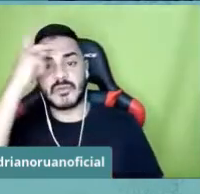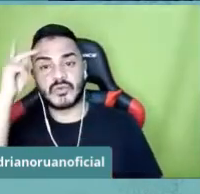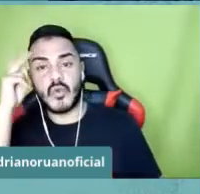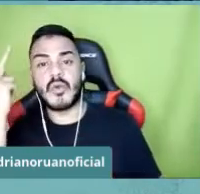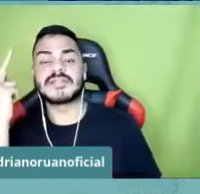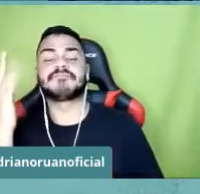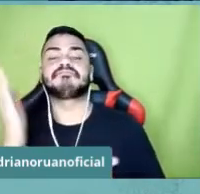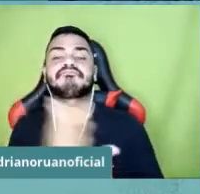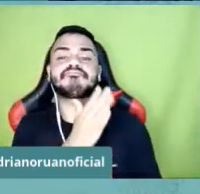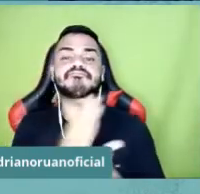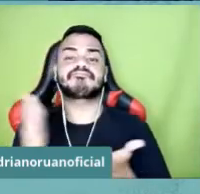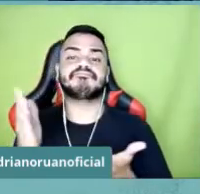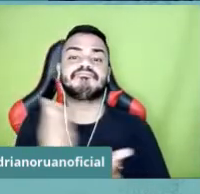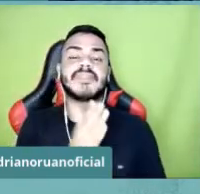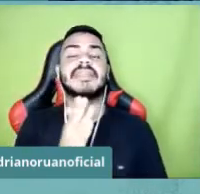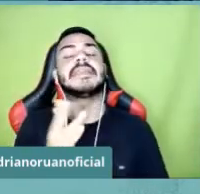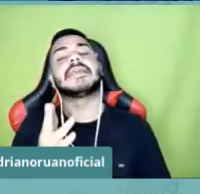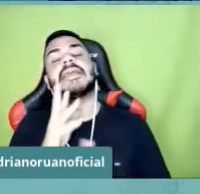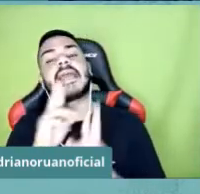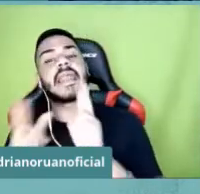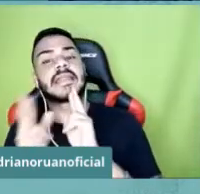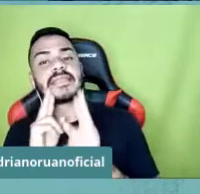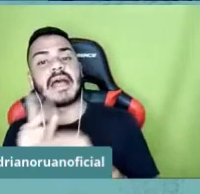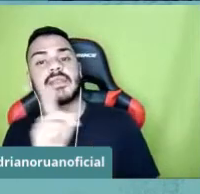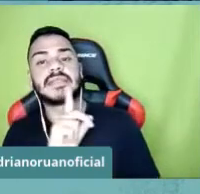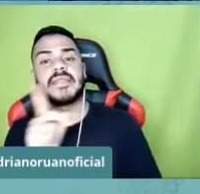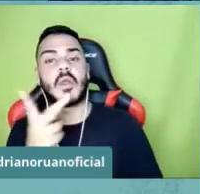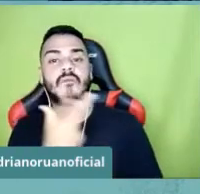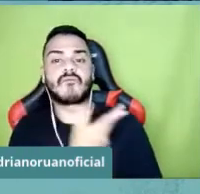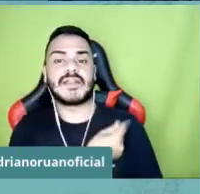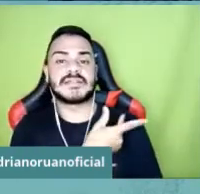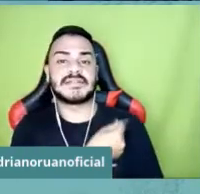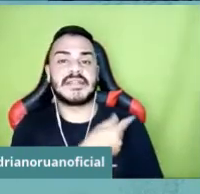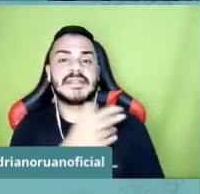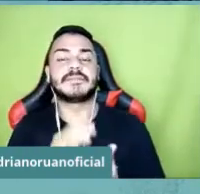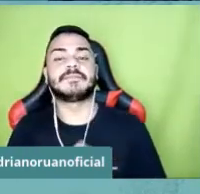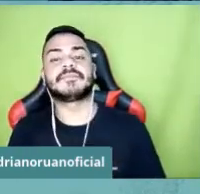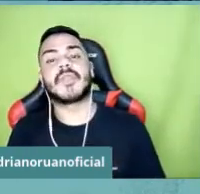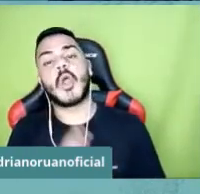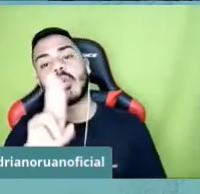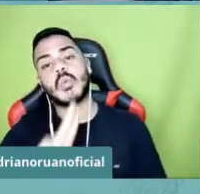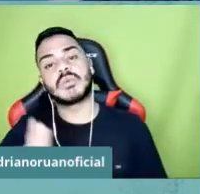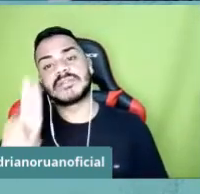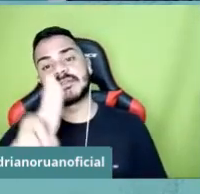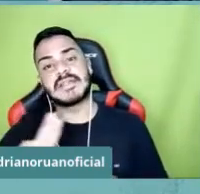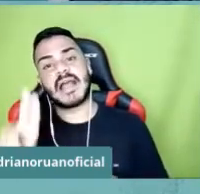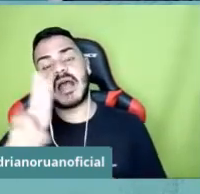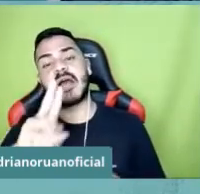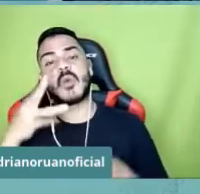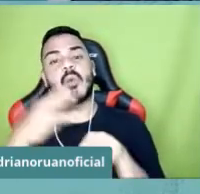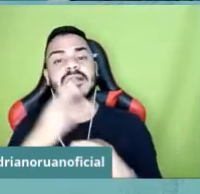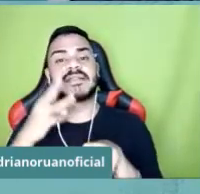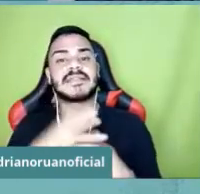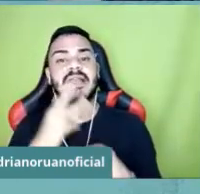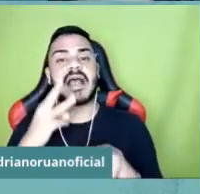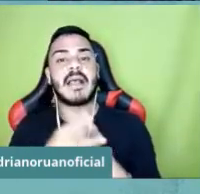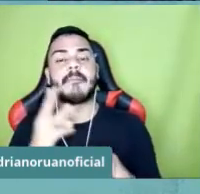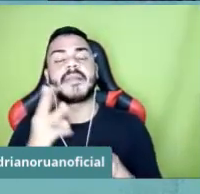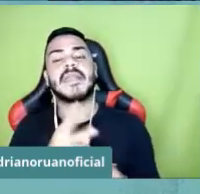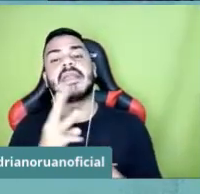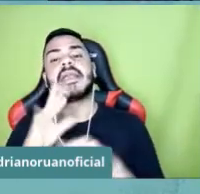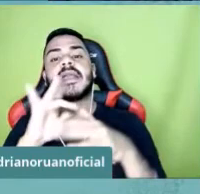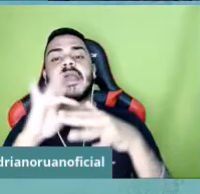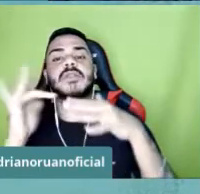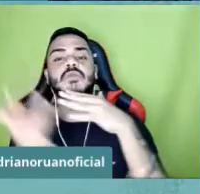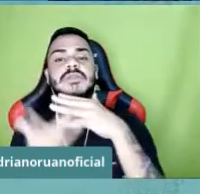que relataram que não se vacinaram usaram WhatsApp e rede social como fonte de